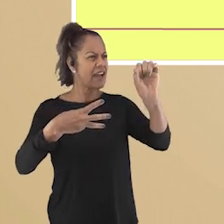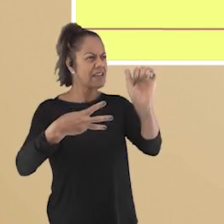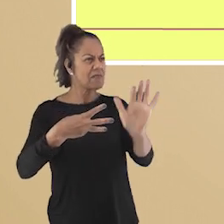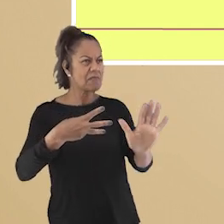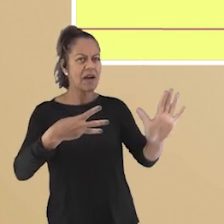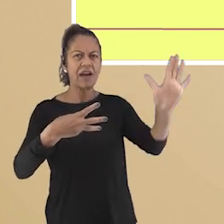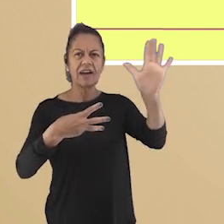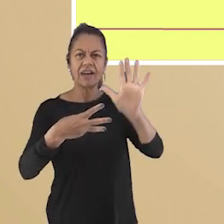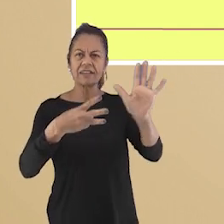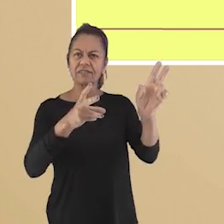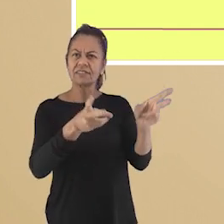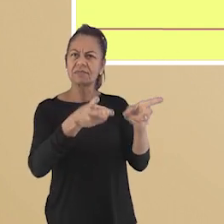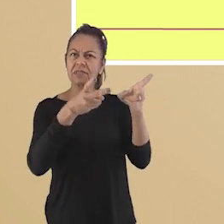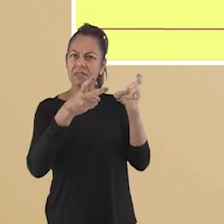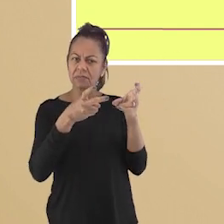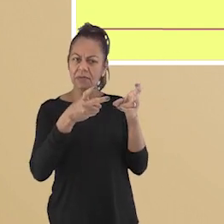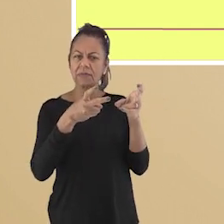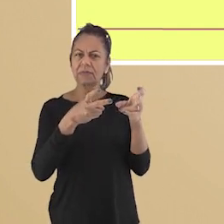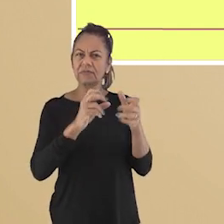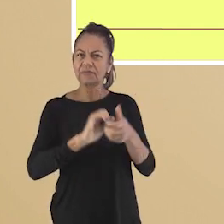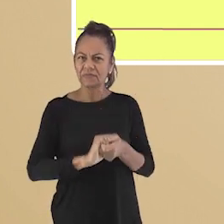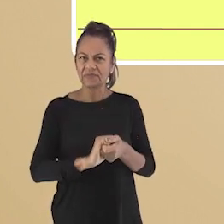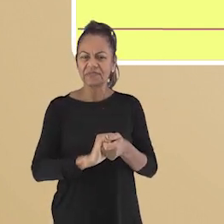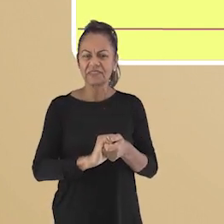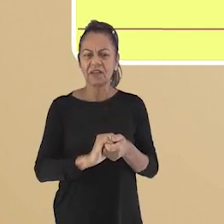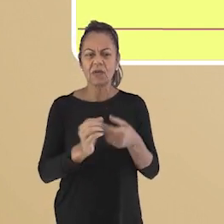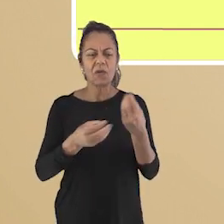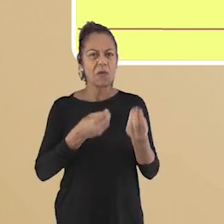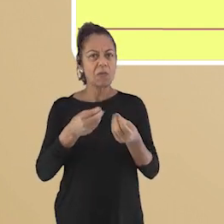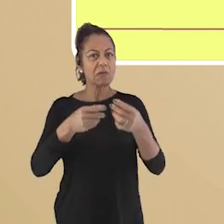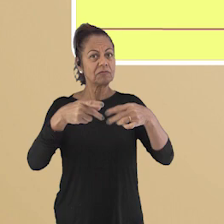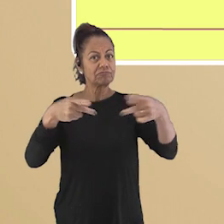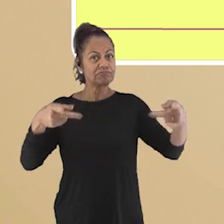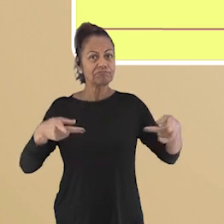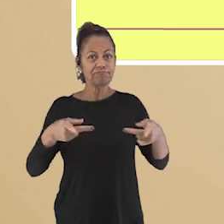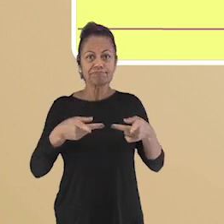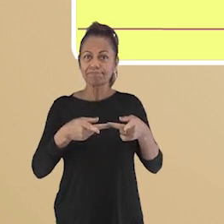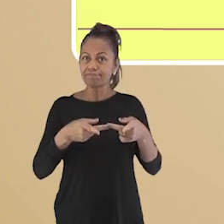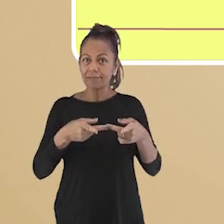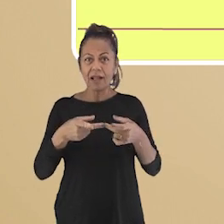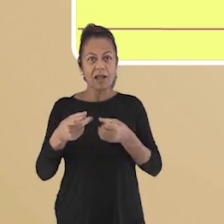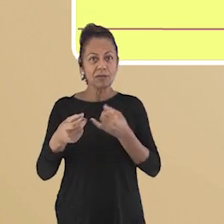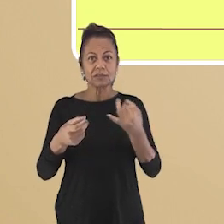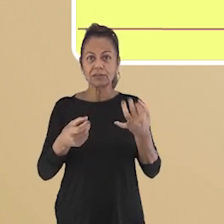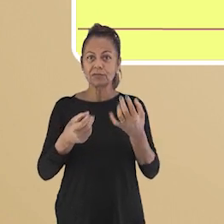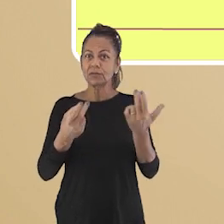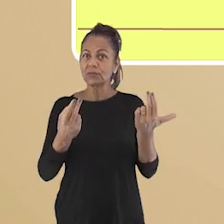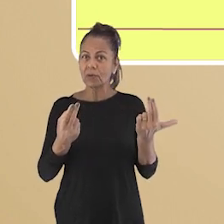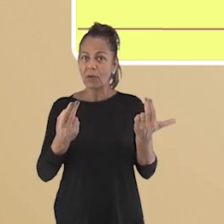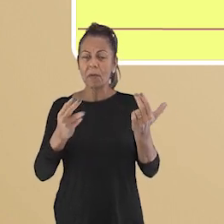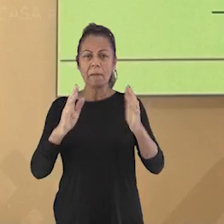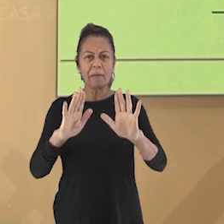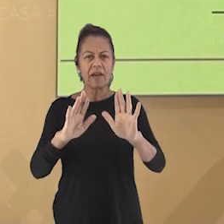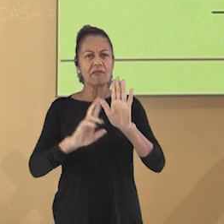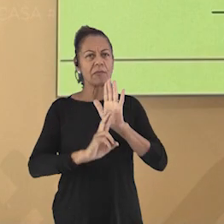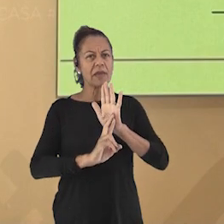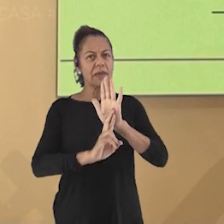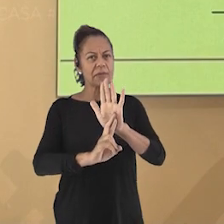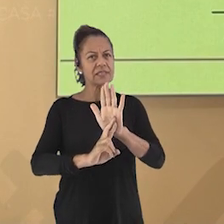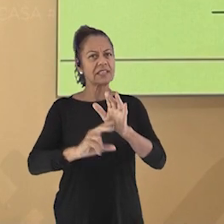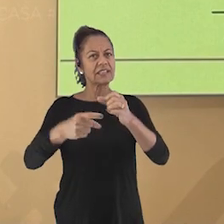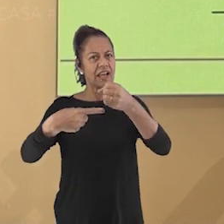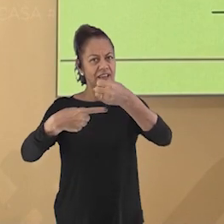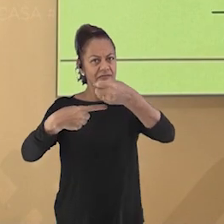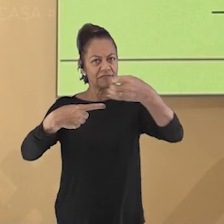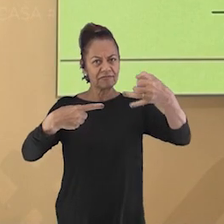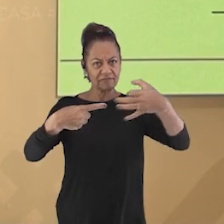sua pizza? Para ajudar, vamos representar isso em forma de fração.